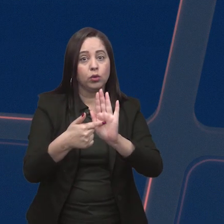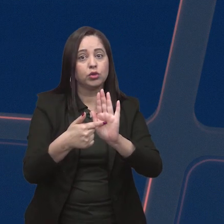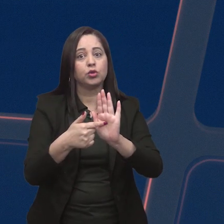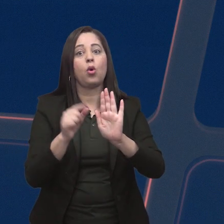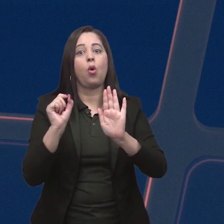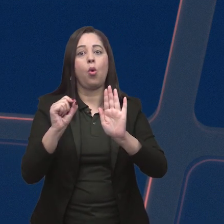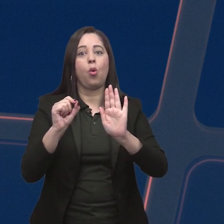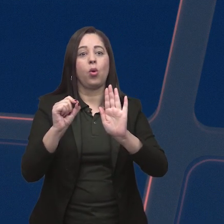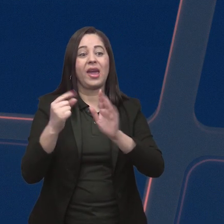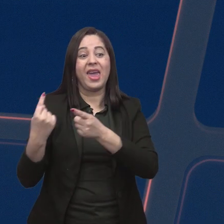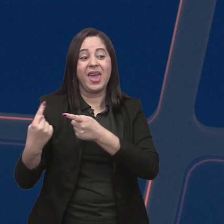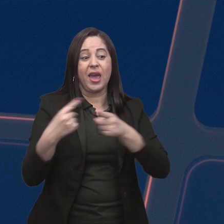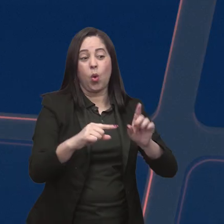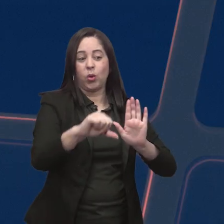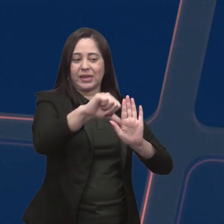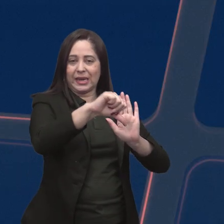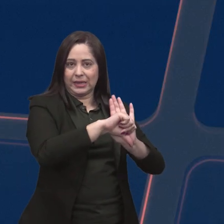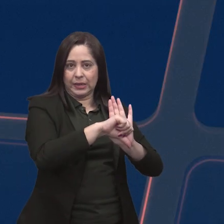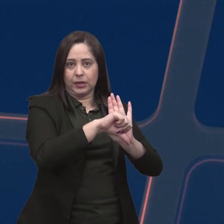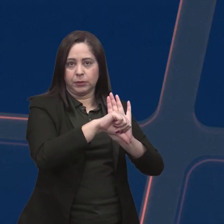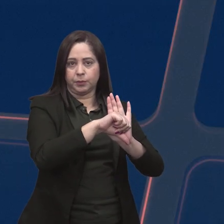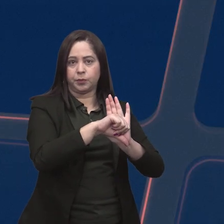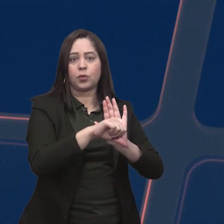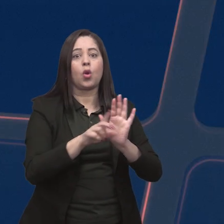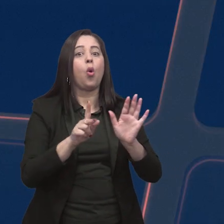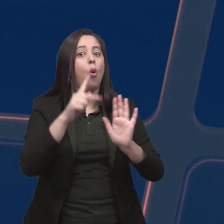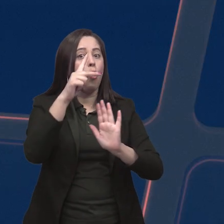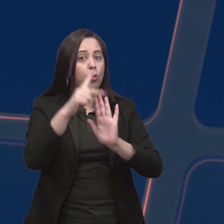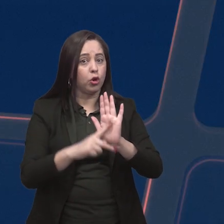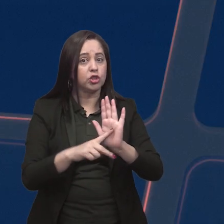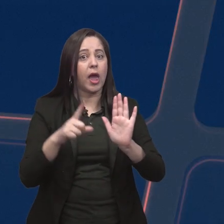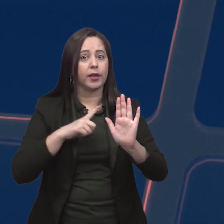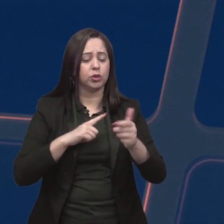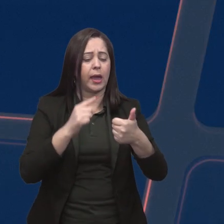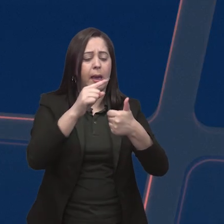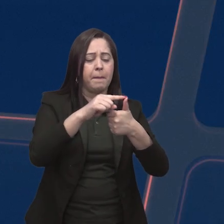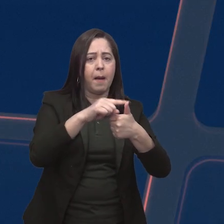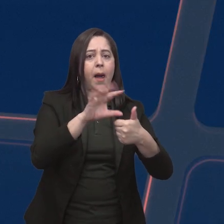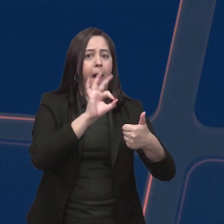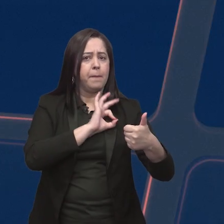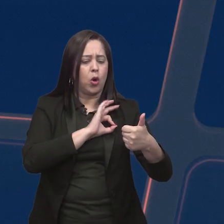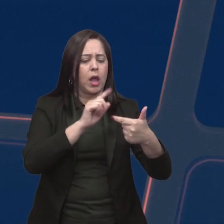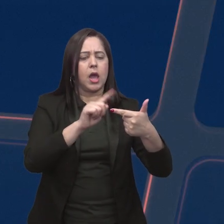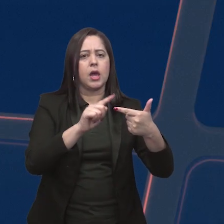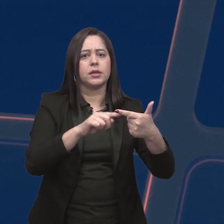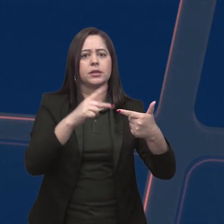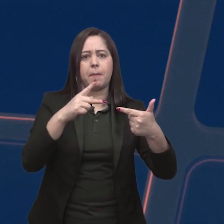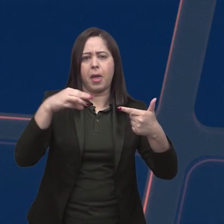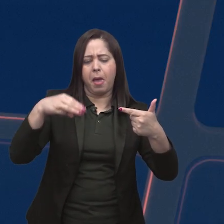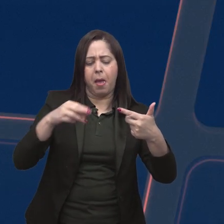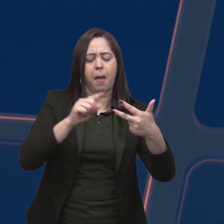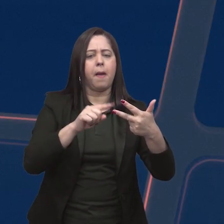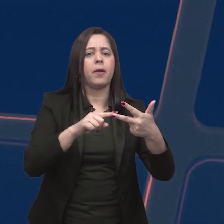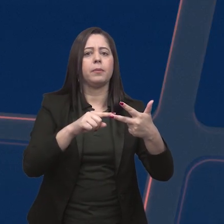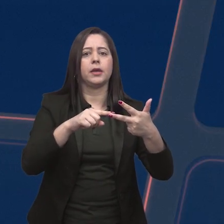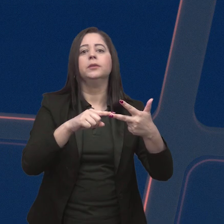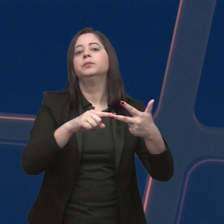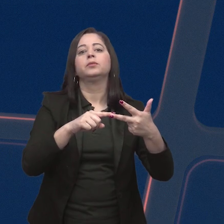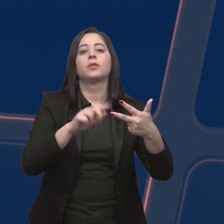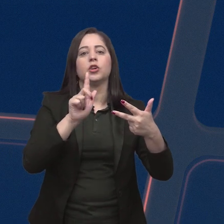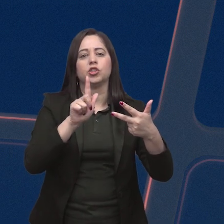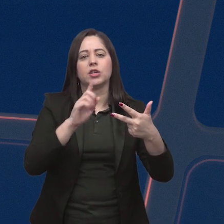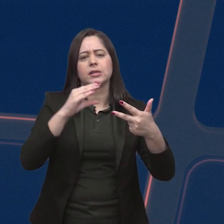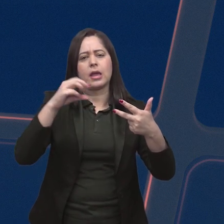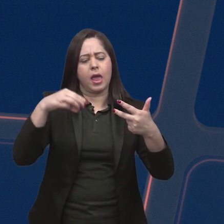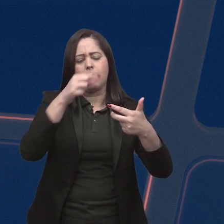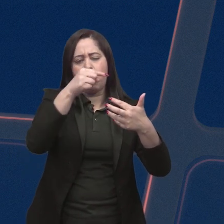novos dados sobre o combate à criminalidade na cidade. O programa reúne todos os órgãos de segurança pública de São José dos